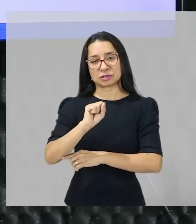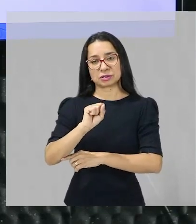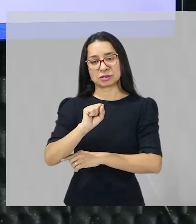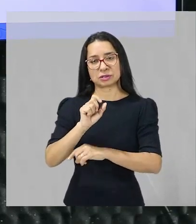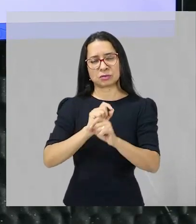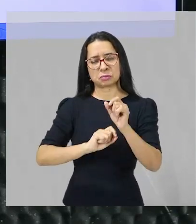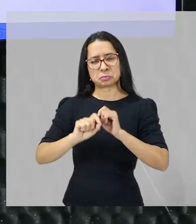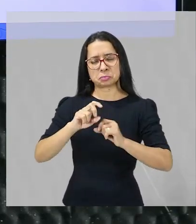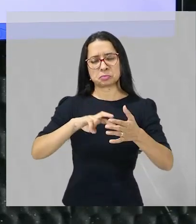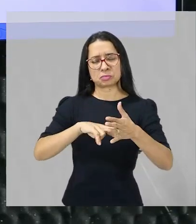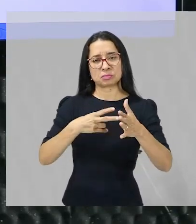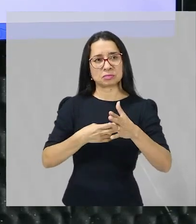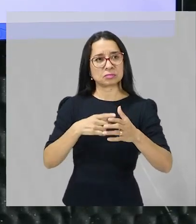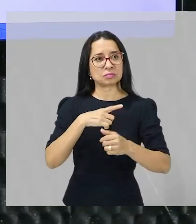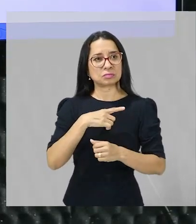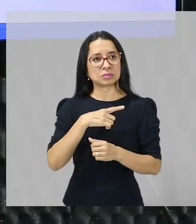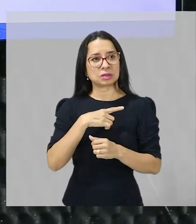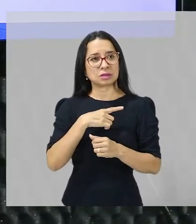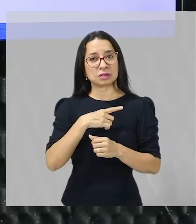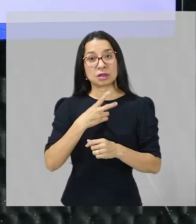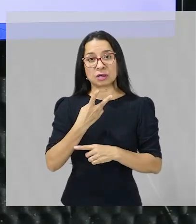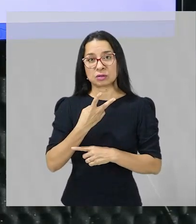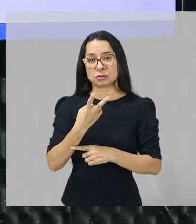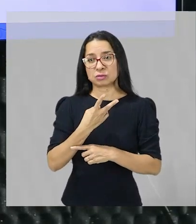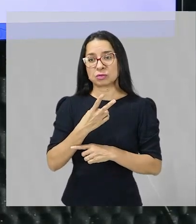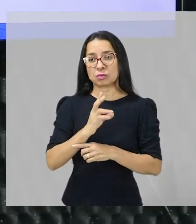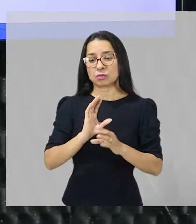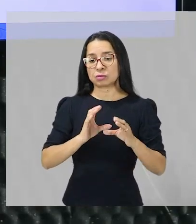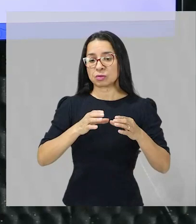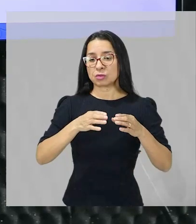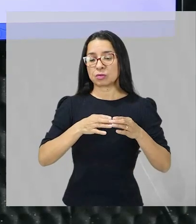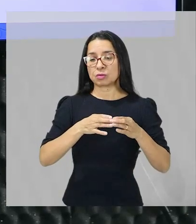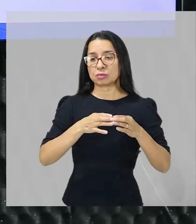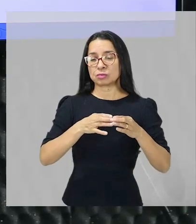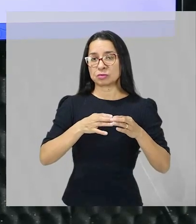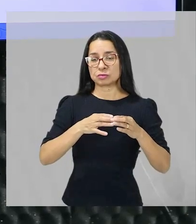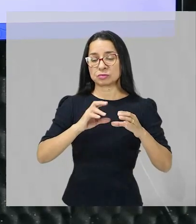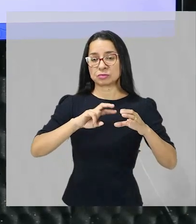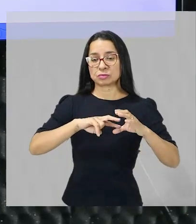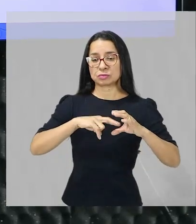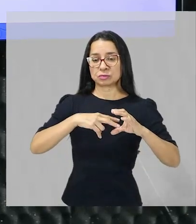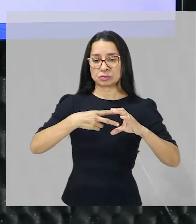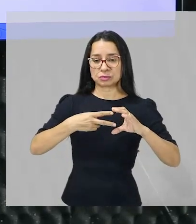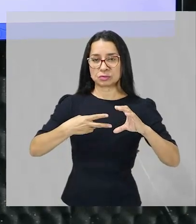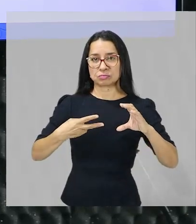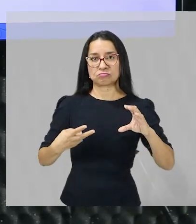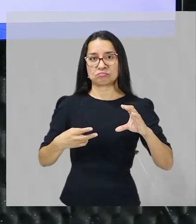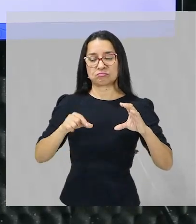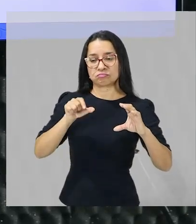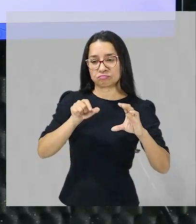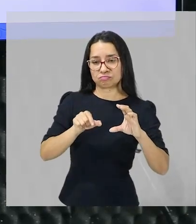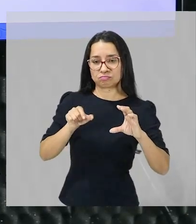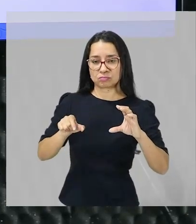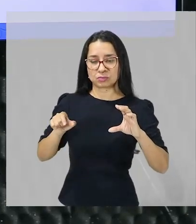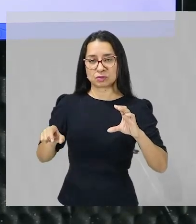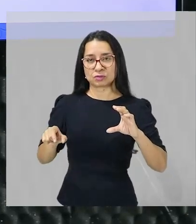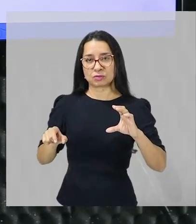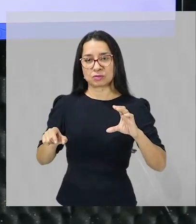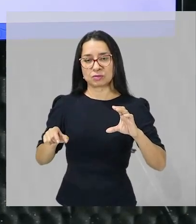São células que têm 2 conjuntos de cromossomos, tá? A gente diz que elas são